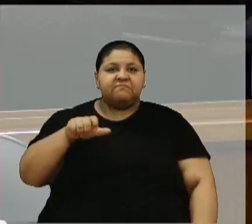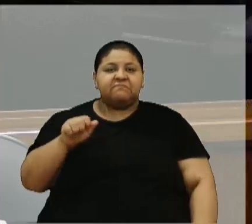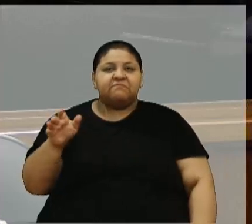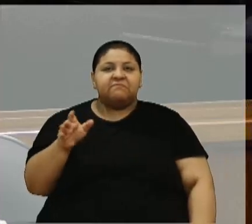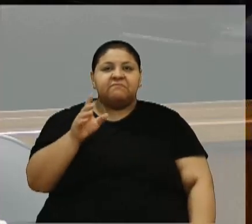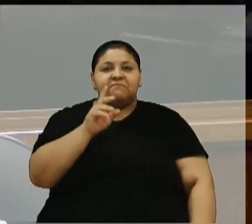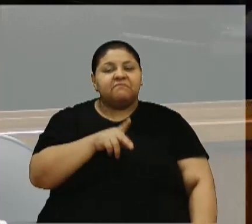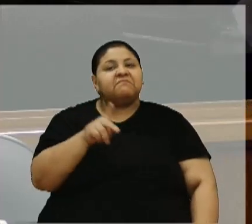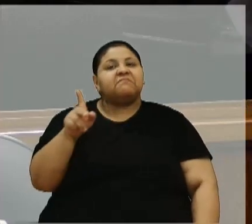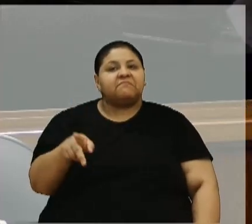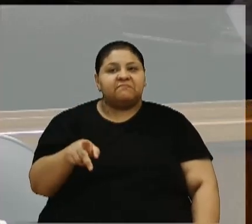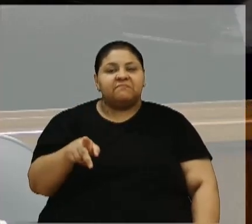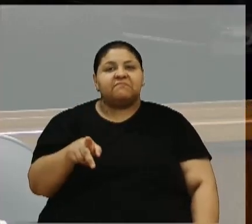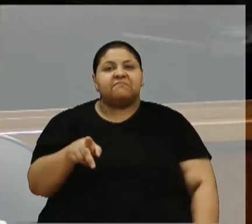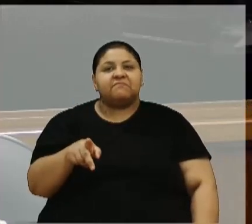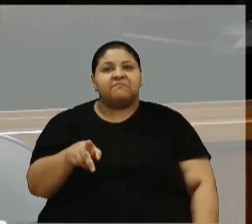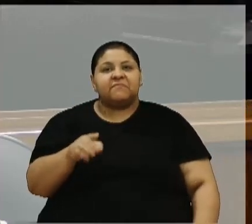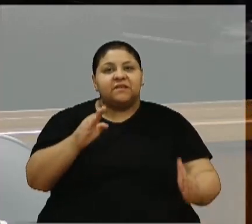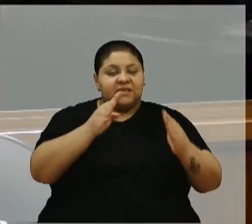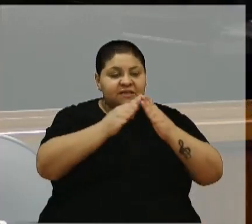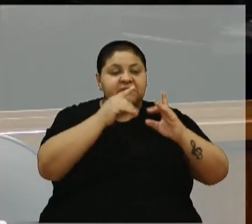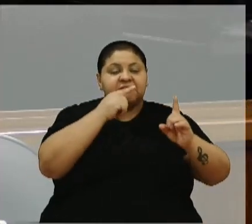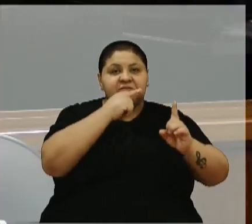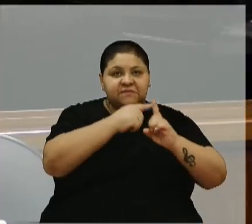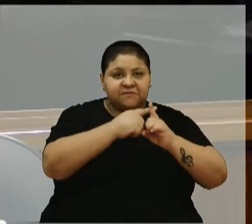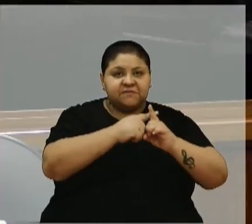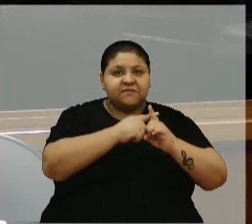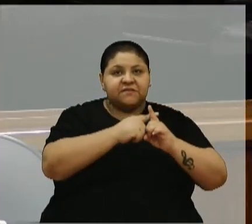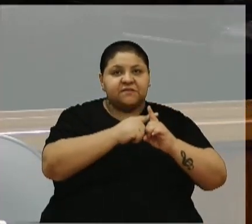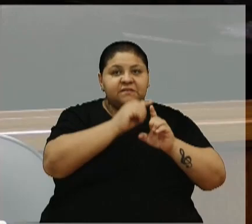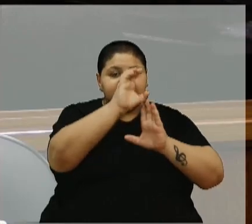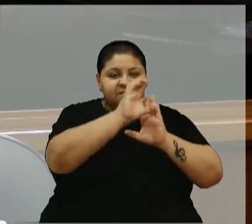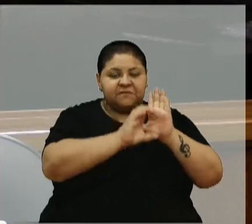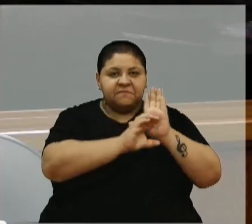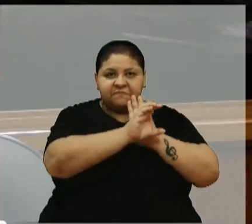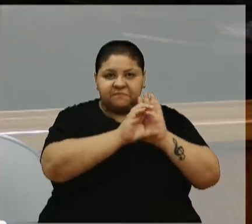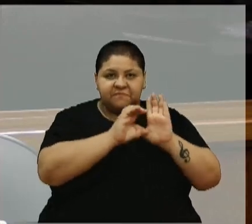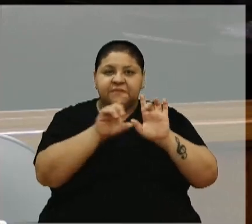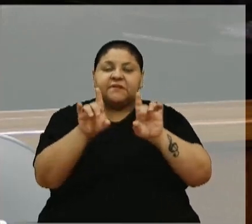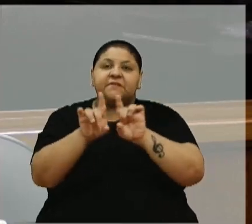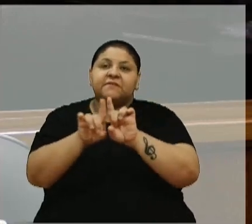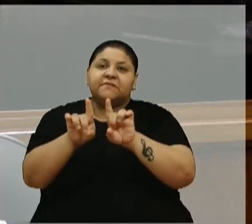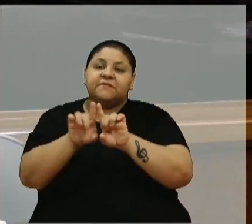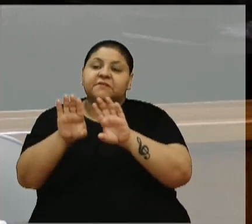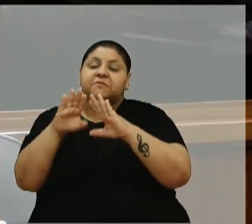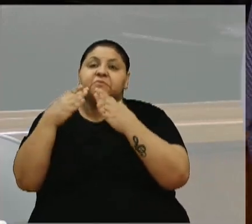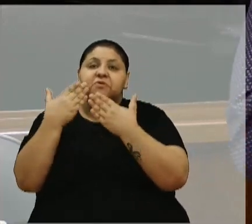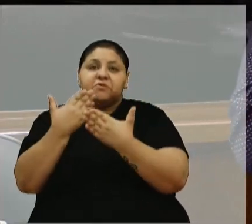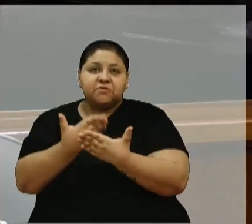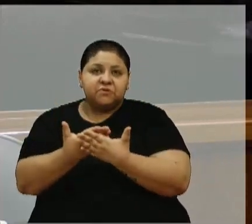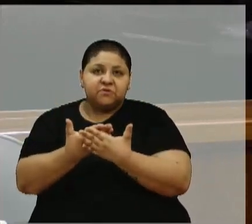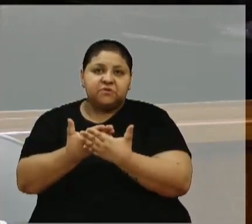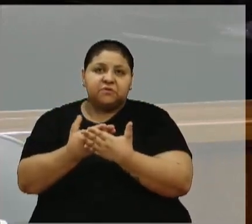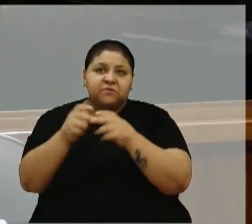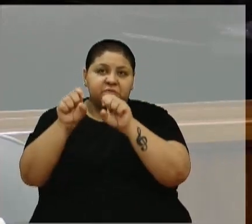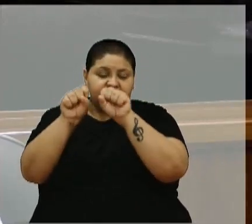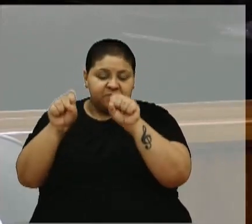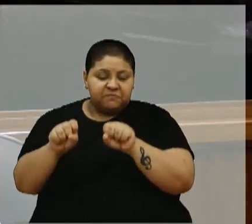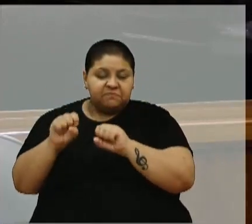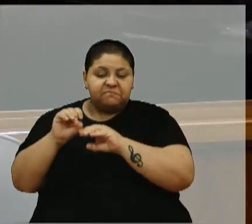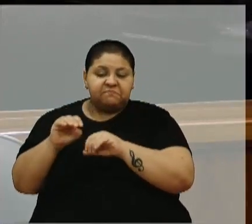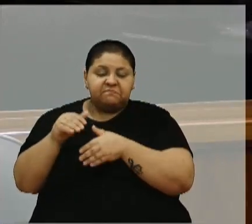professora Ema, tanto aí para a nossa paróquia, para a nossa igreja católica, como para a escola também, para o sistema educacional.